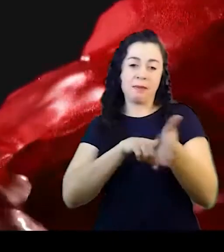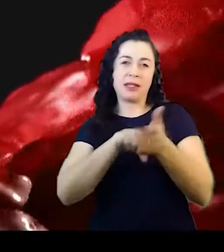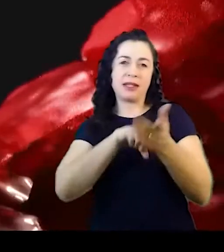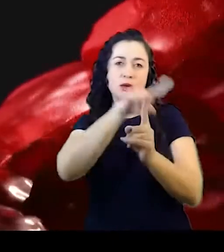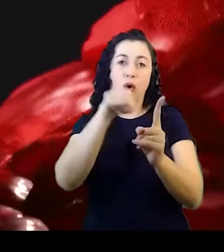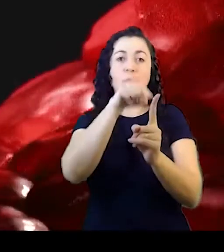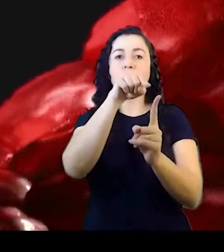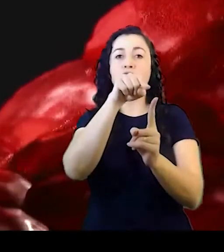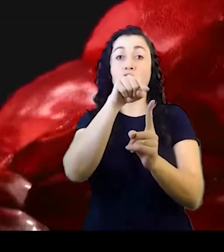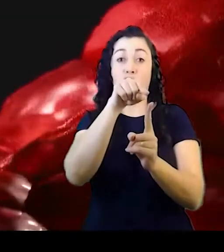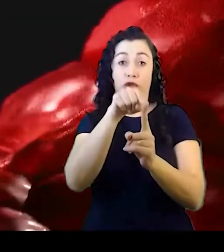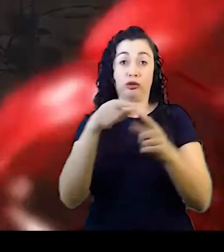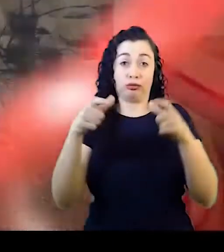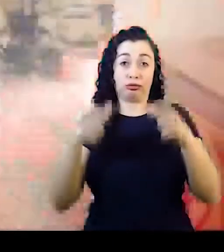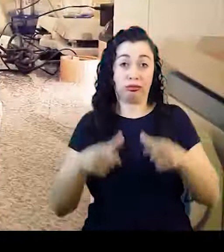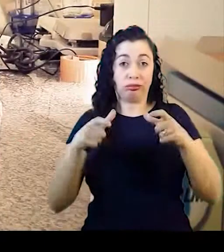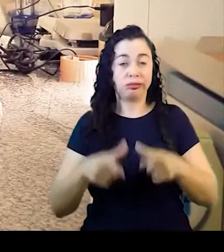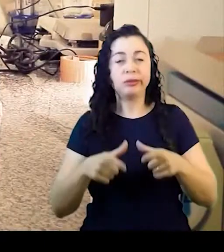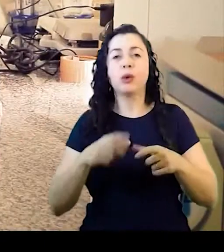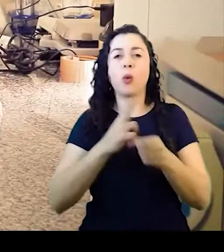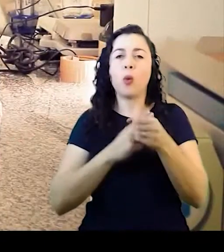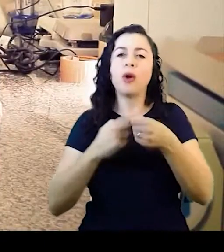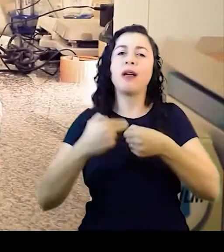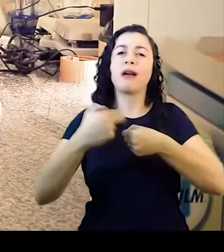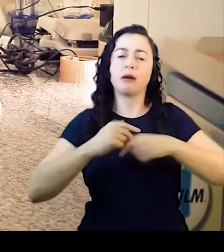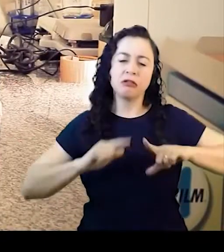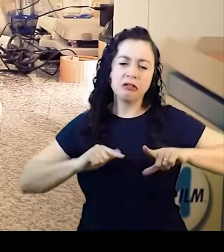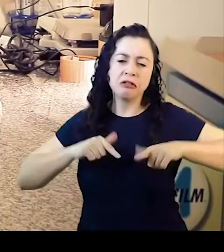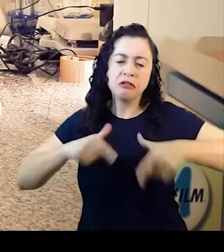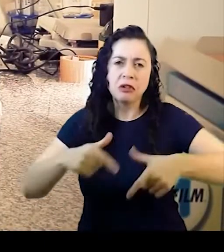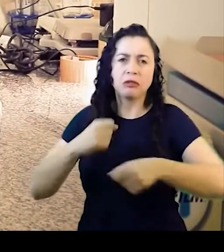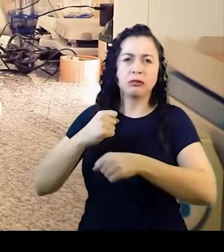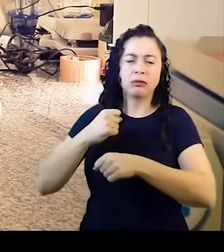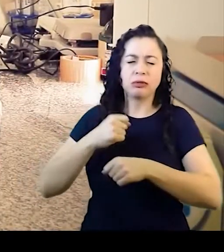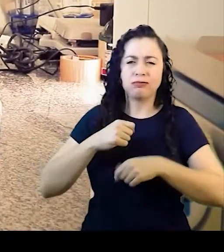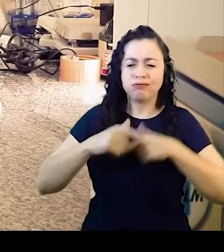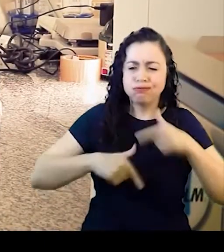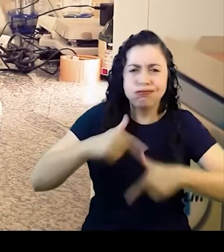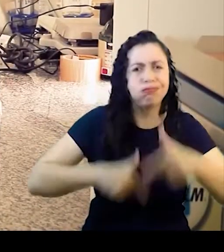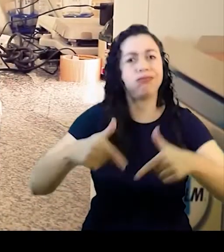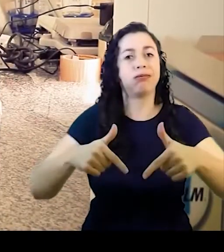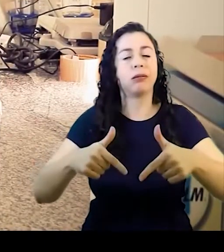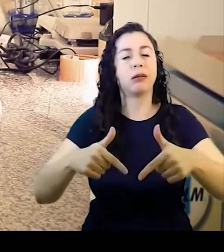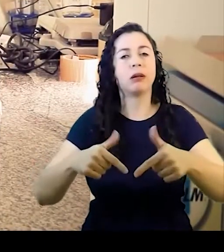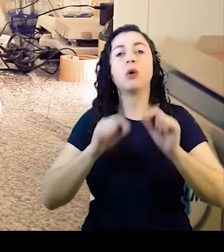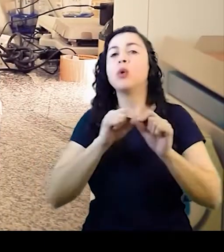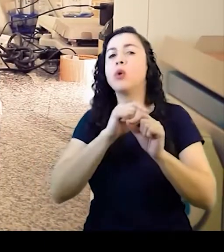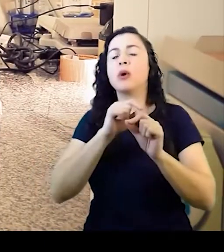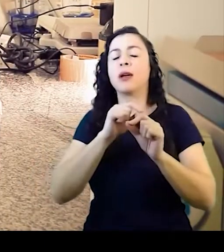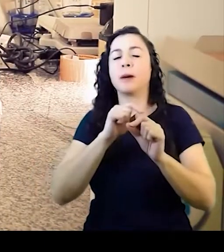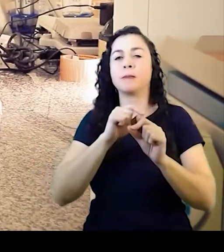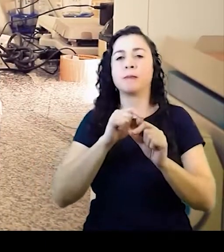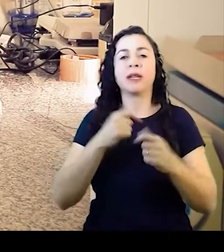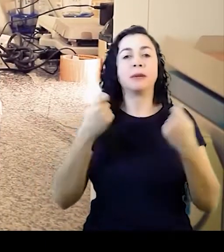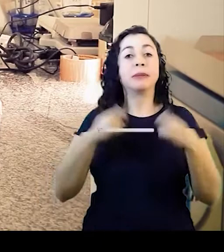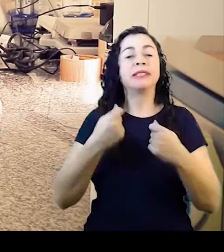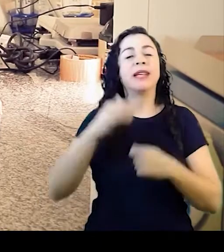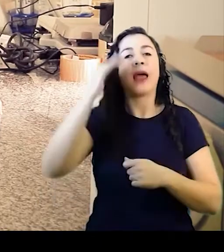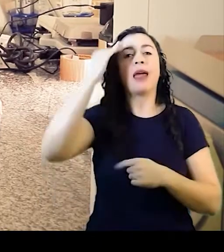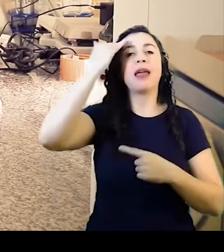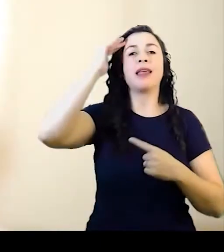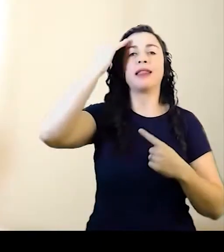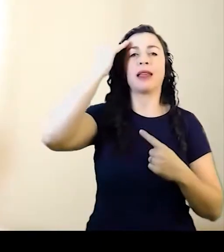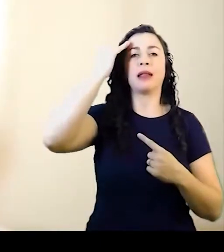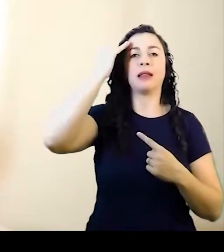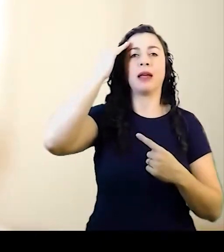desenvolvendo aqui no âmbito da Força Tarefa Unicamp tem a ver com o entendimento de como